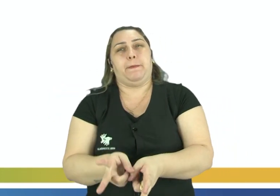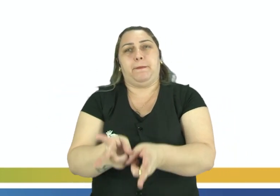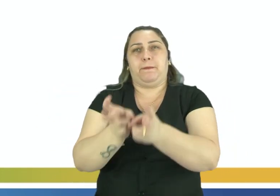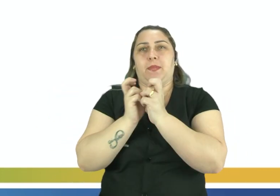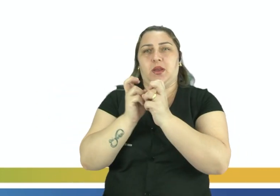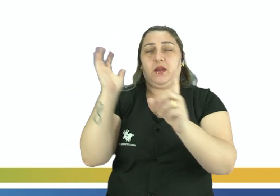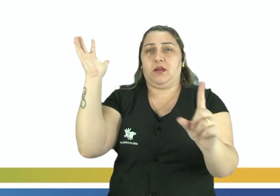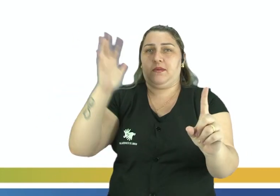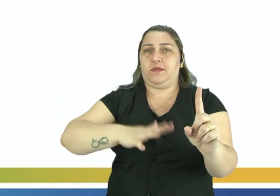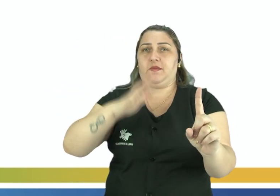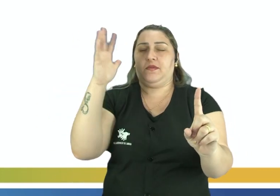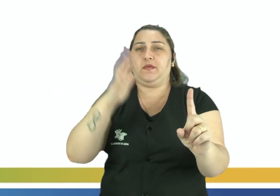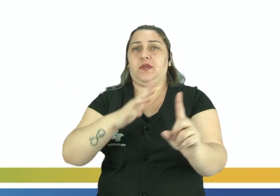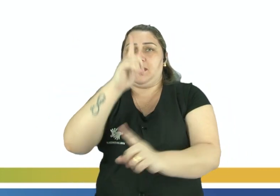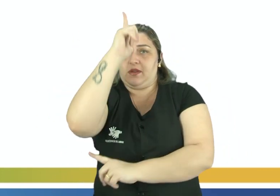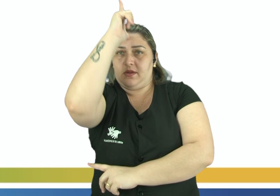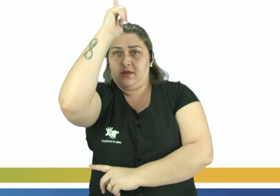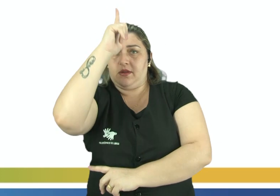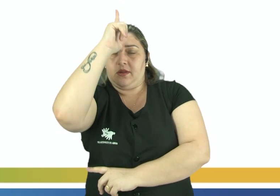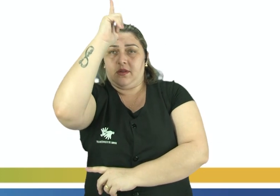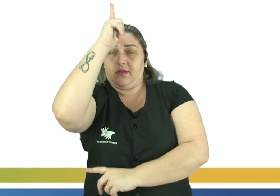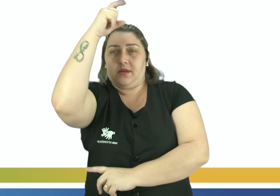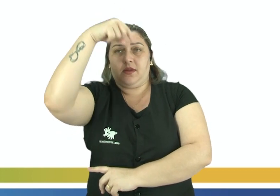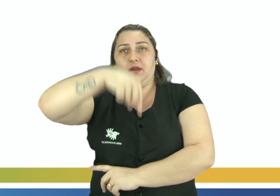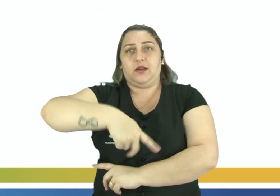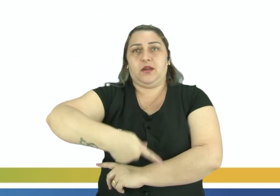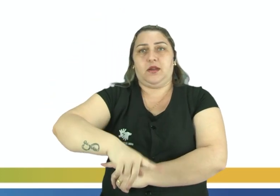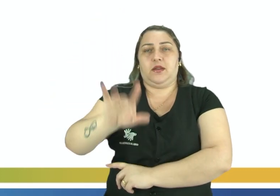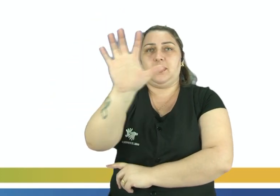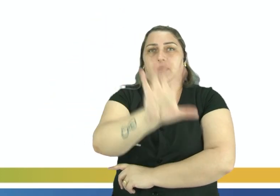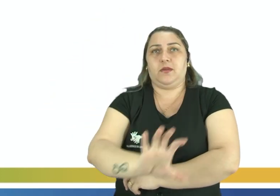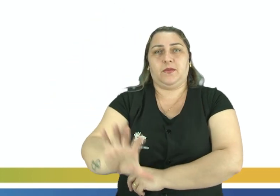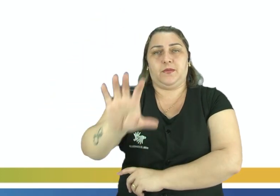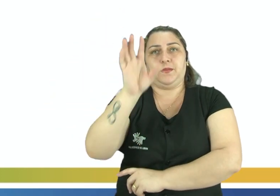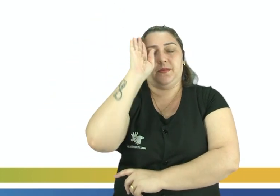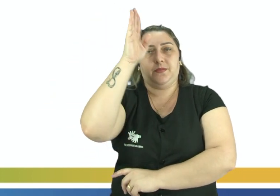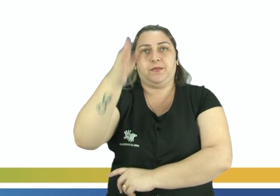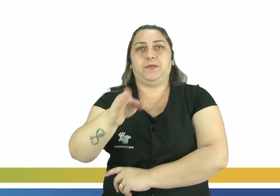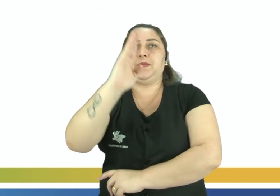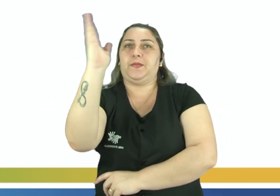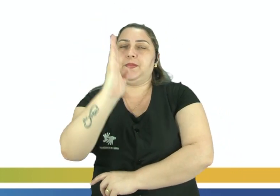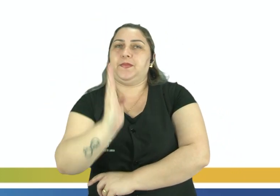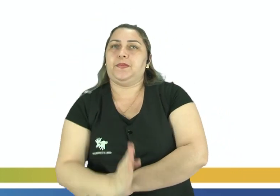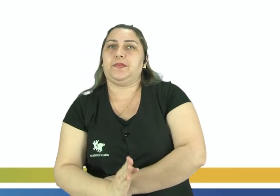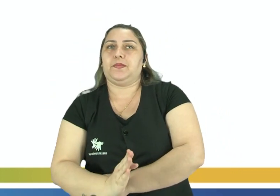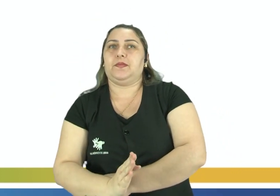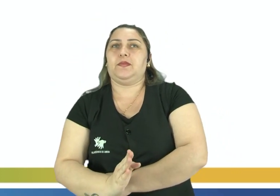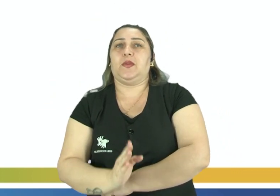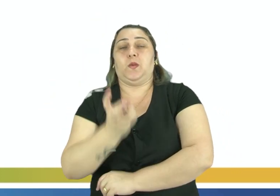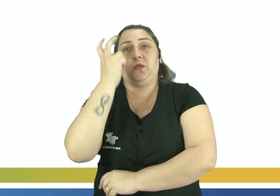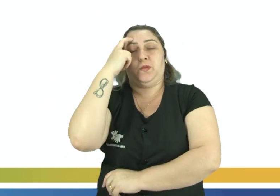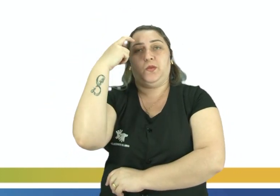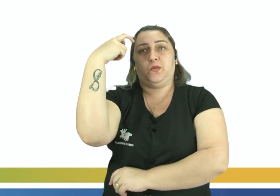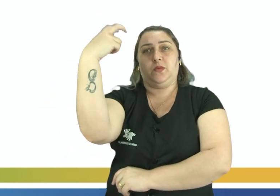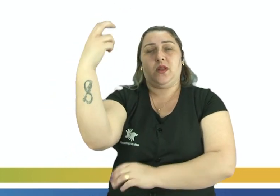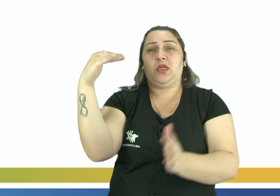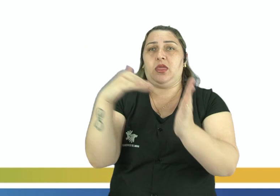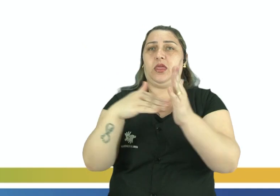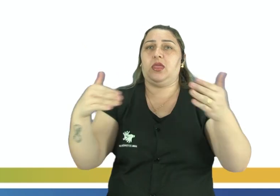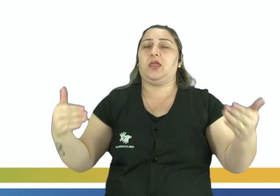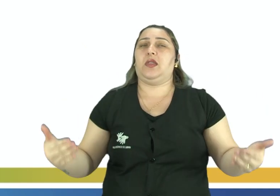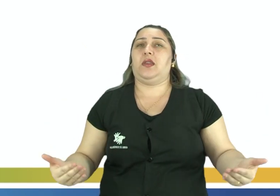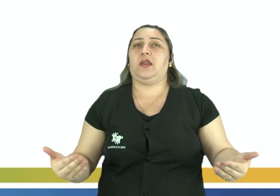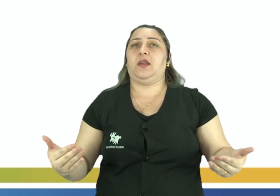percebendo a influência alemã aqui nessa região, principalmente no Brasil, seja ela cultural e até